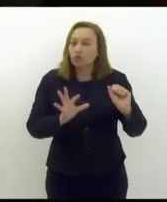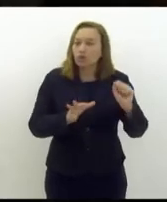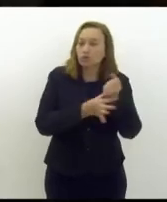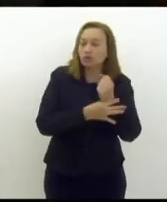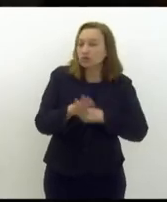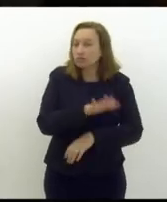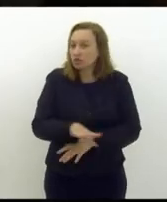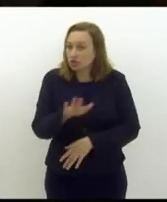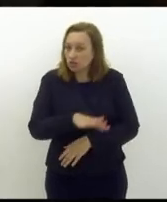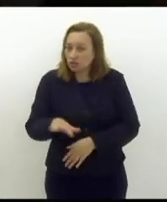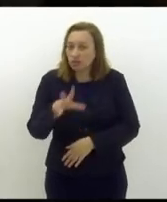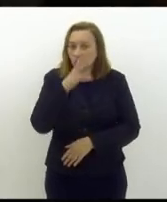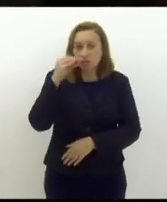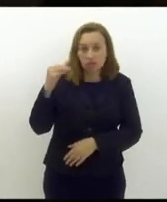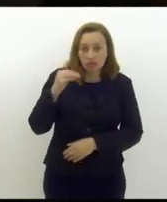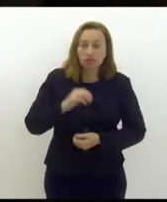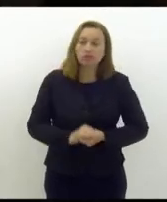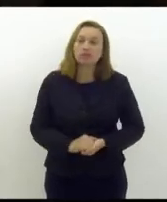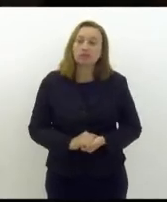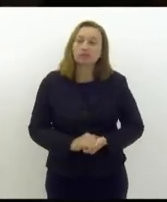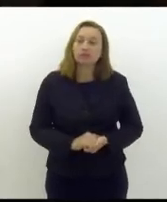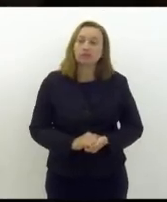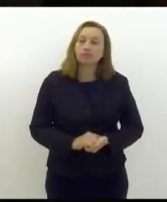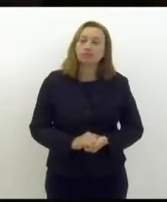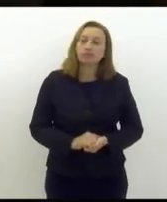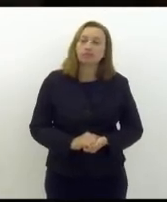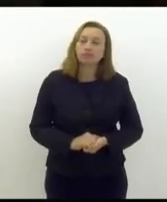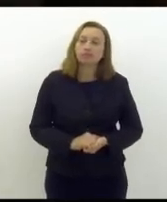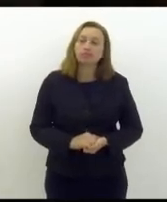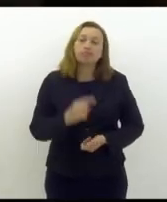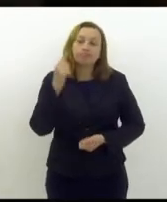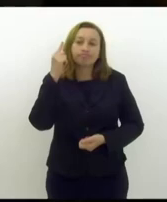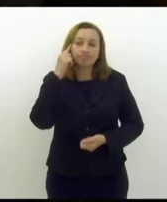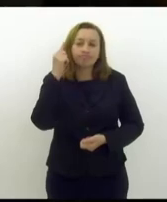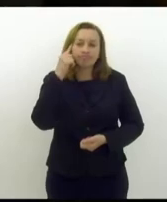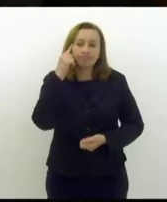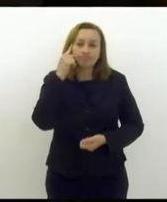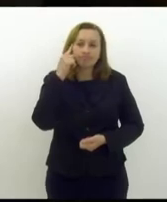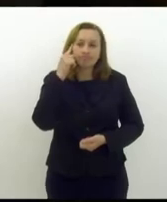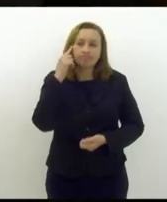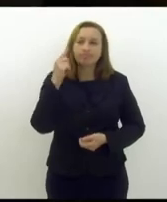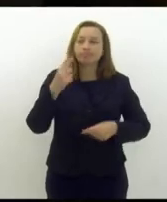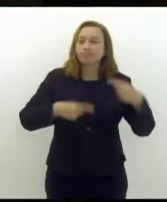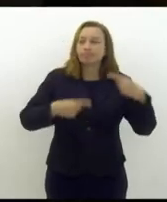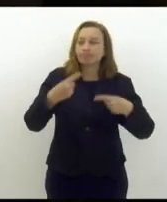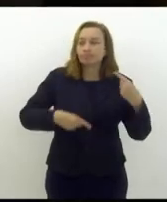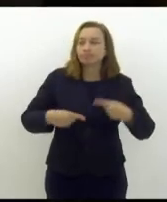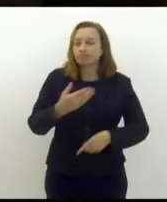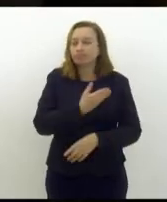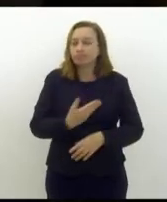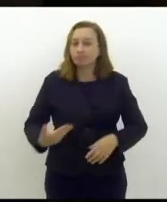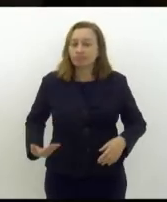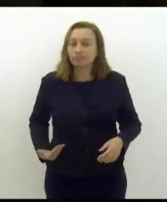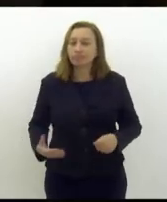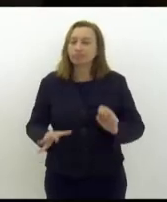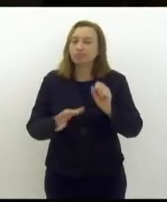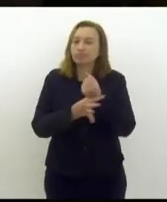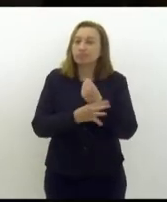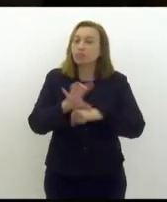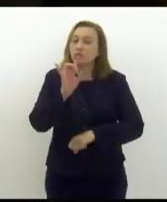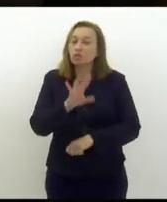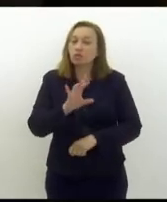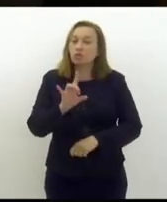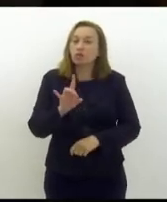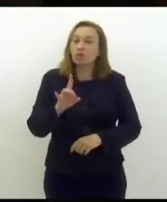nossas crianças e adolescentes e se faz necessário repensarmos a política pública de segurança que só